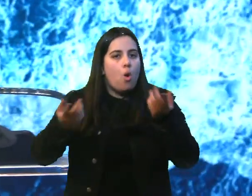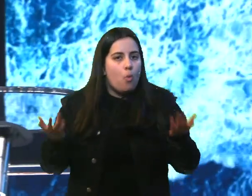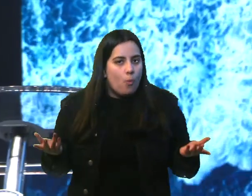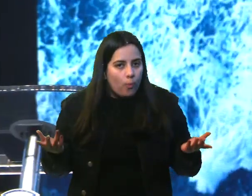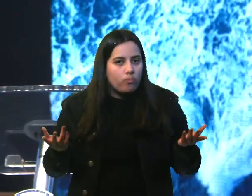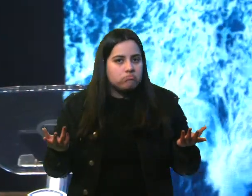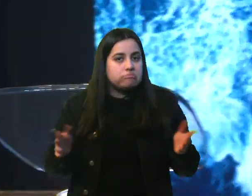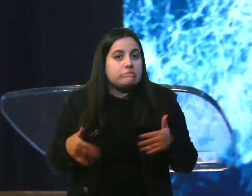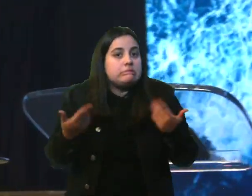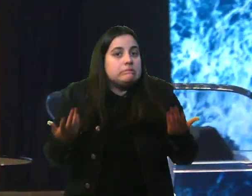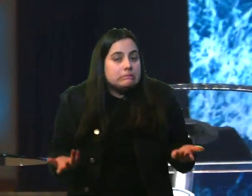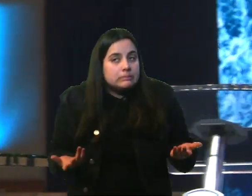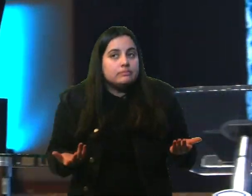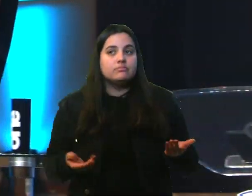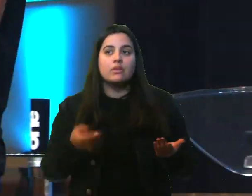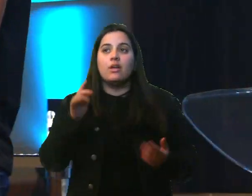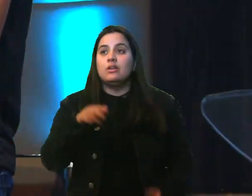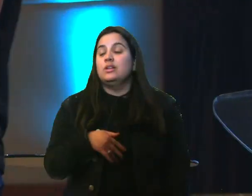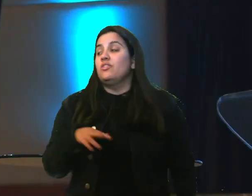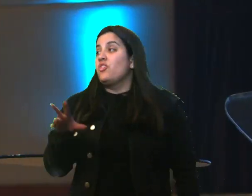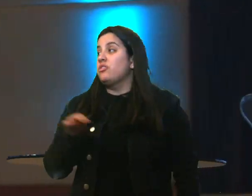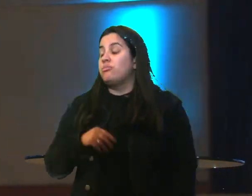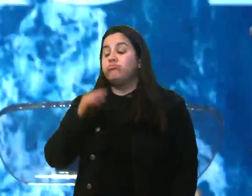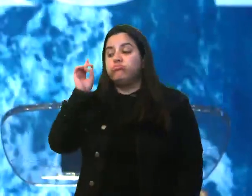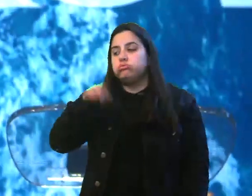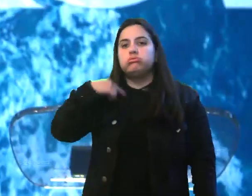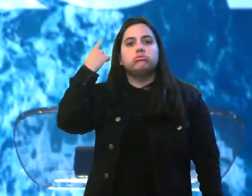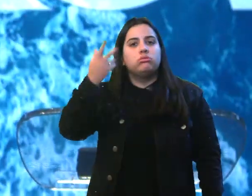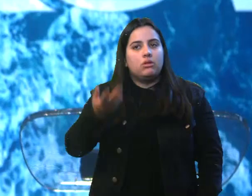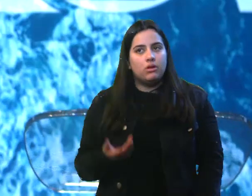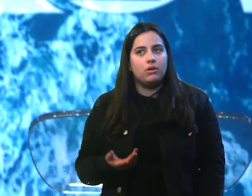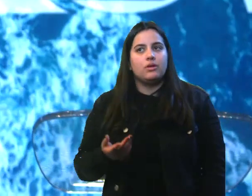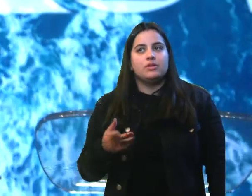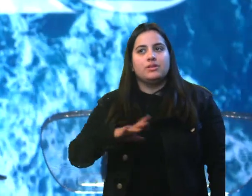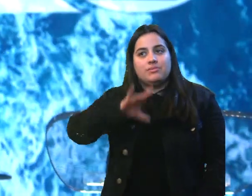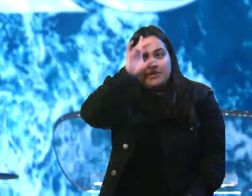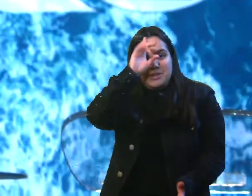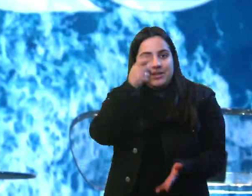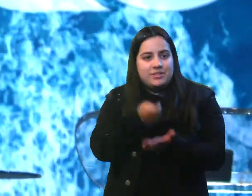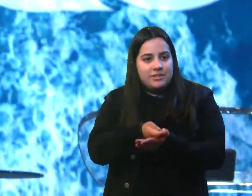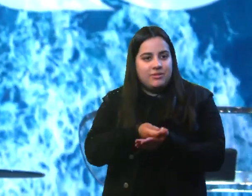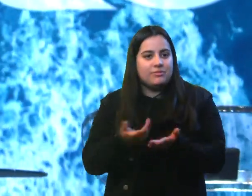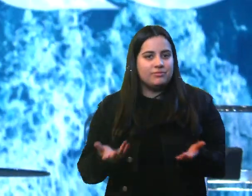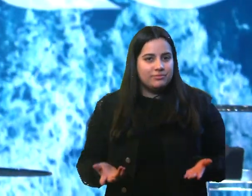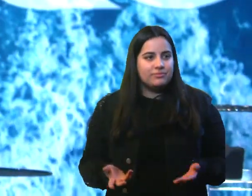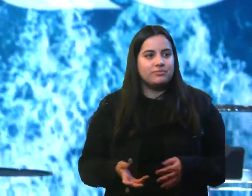Isso é uma loucura na nossa cabeça. Tomar essa decisão.